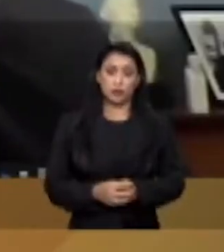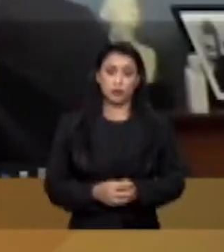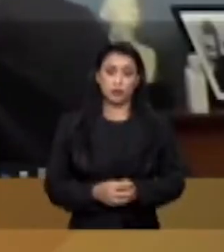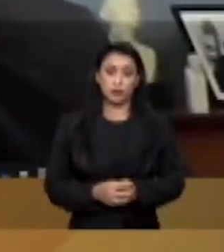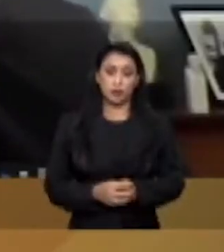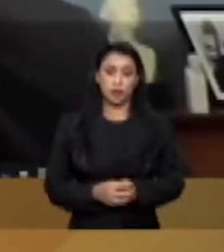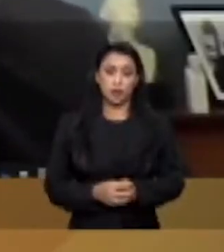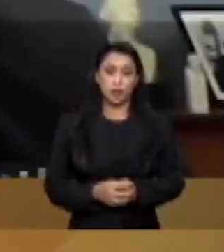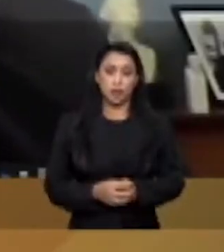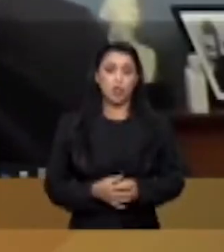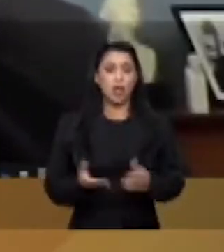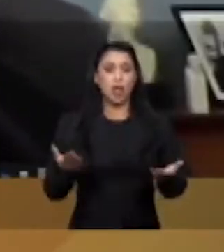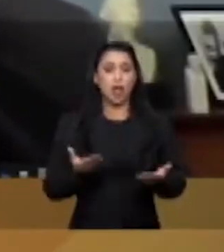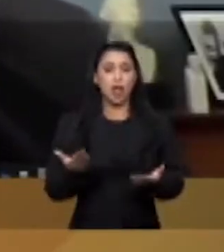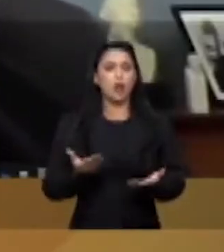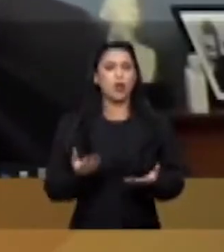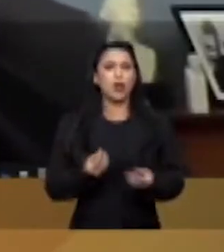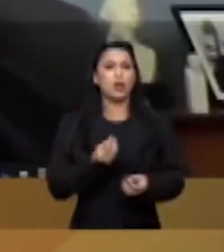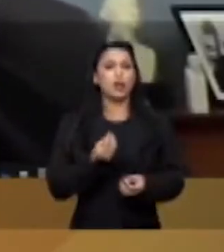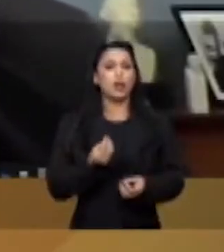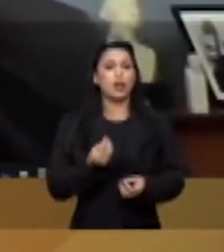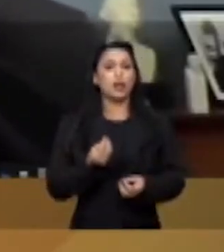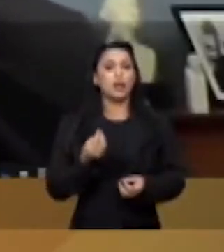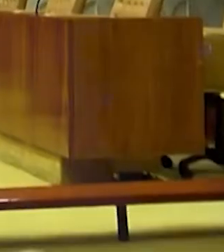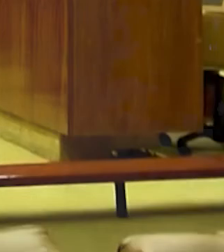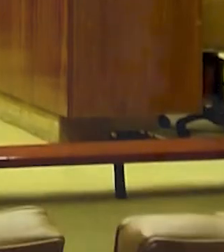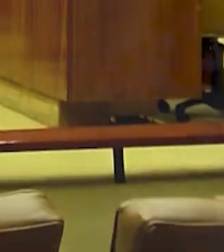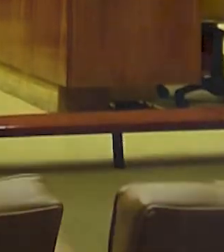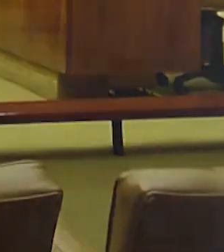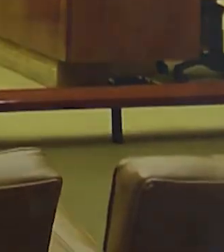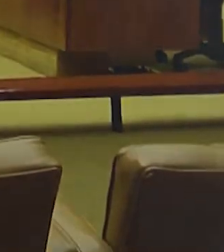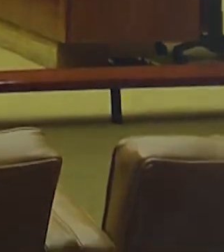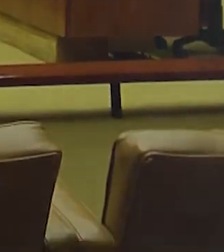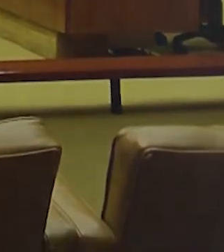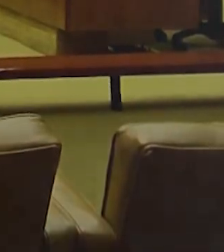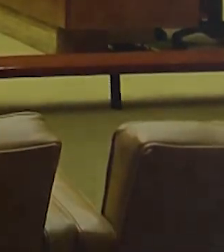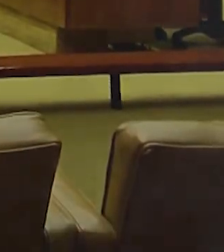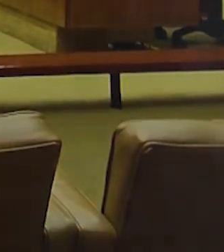a tribuna do Supremo de uma viagem a Marte.